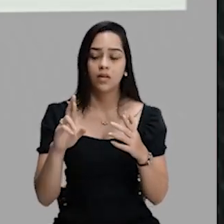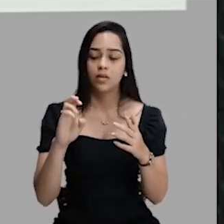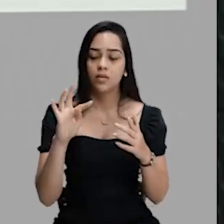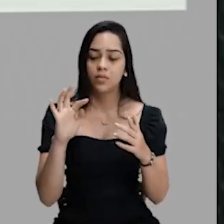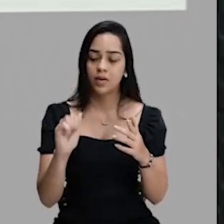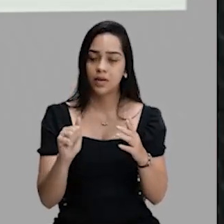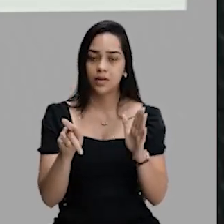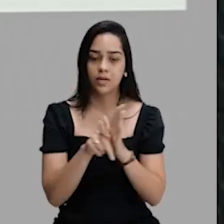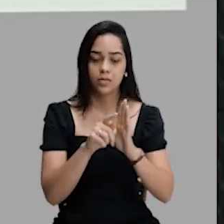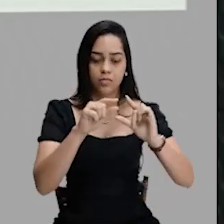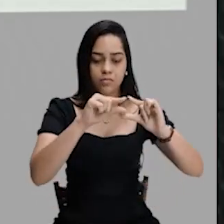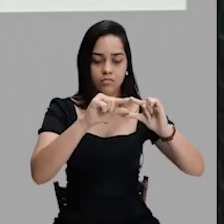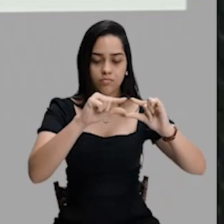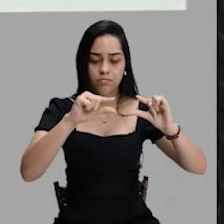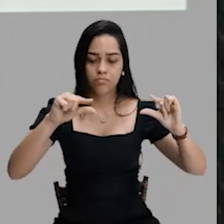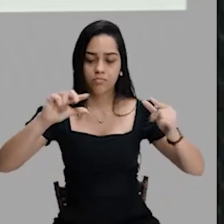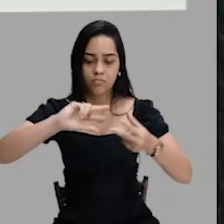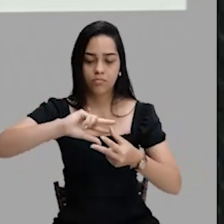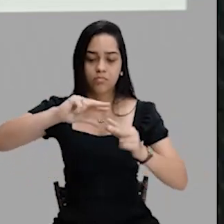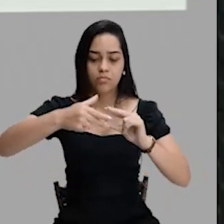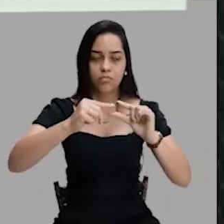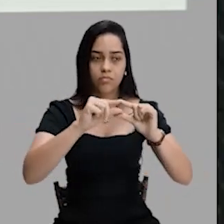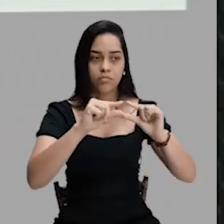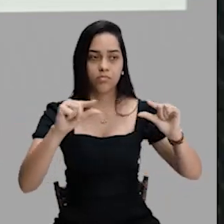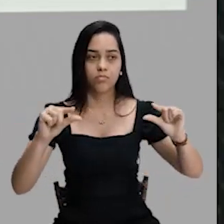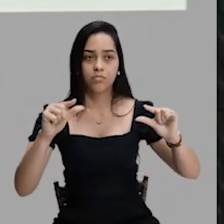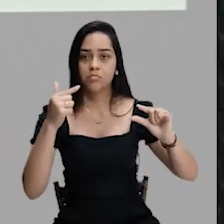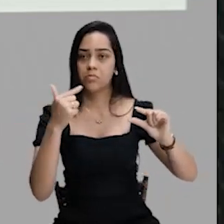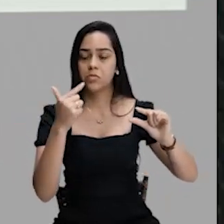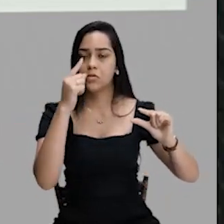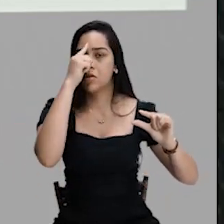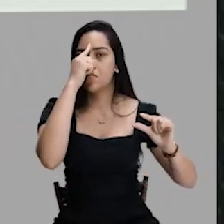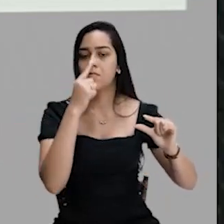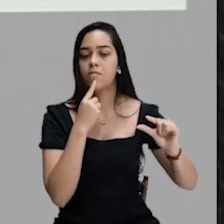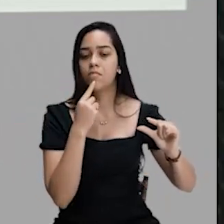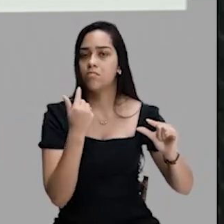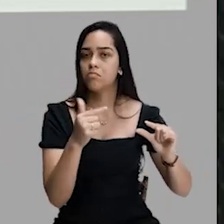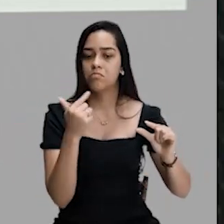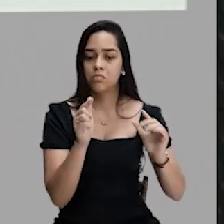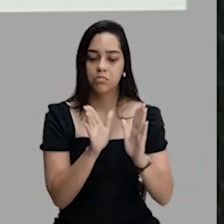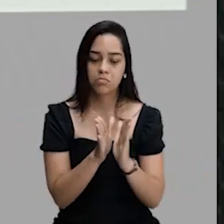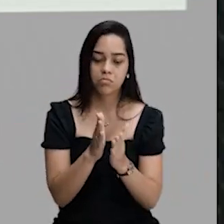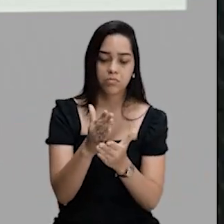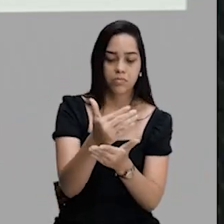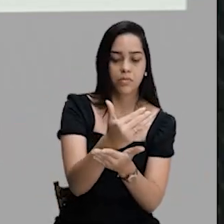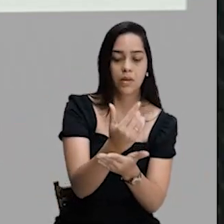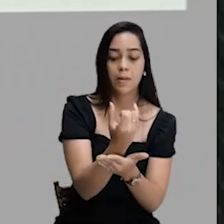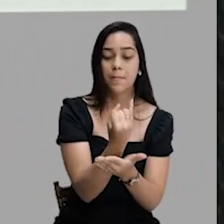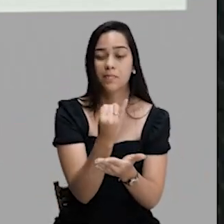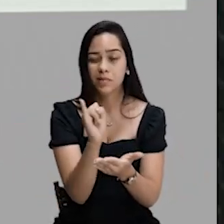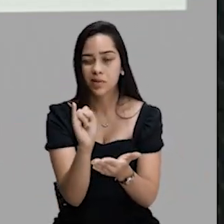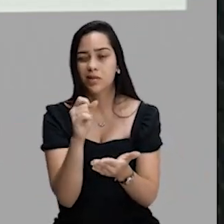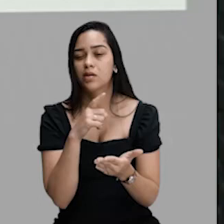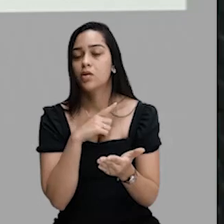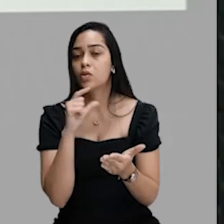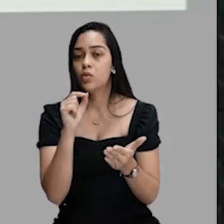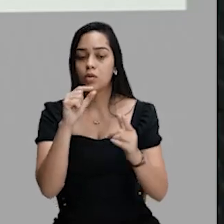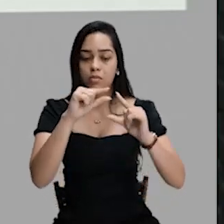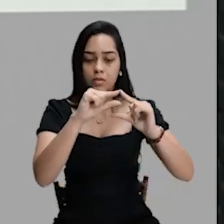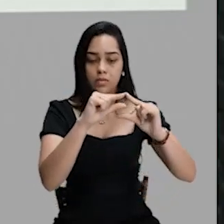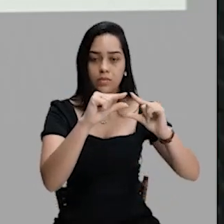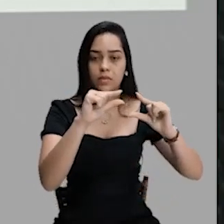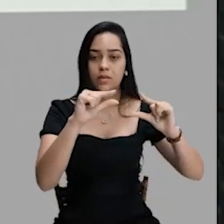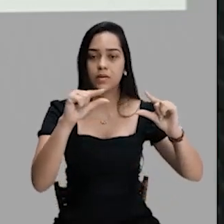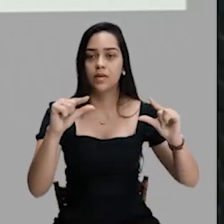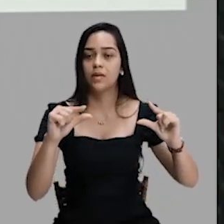esse poliedro aqui, ó, perceba que ele não sai da figura. Tá? Agora, se eu tiver um poliedro que ao passar uma